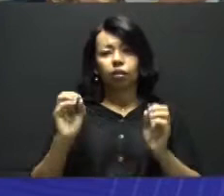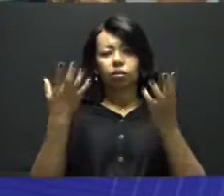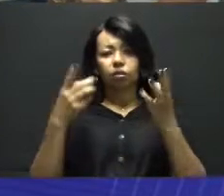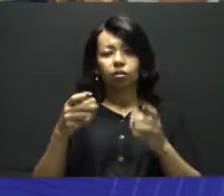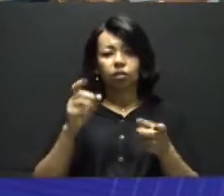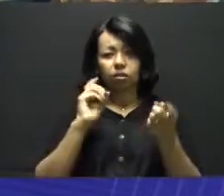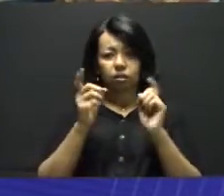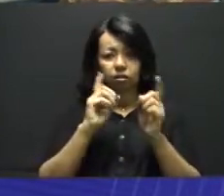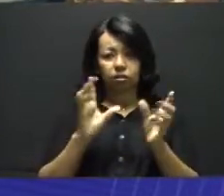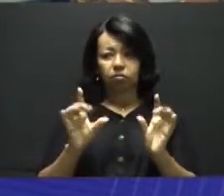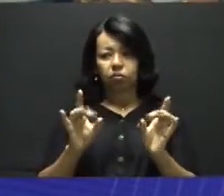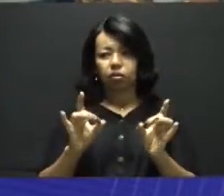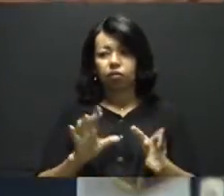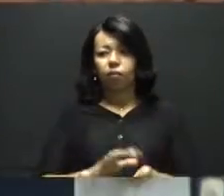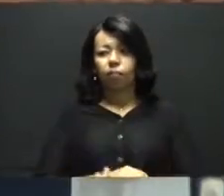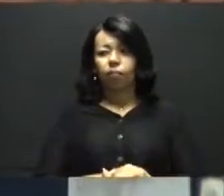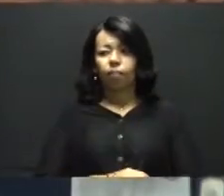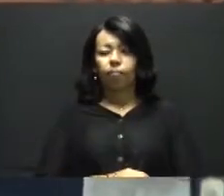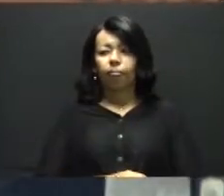solene